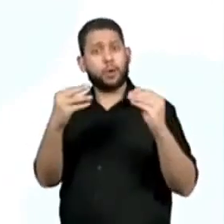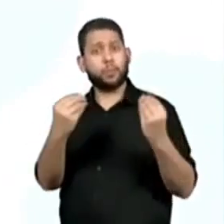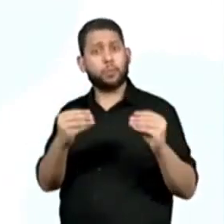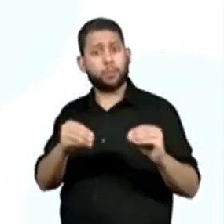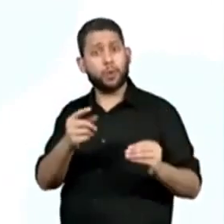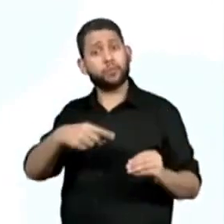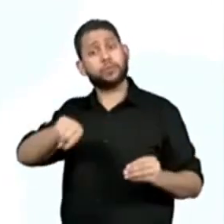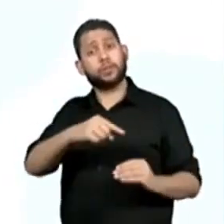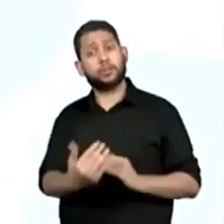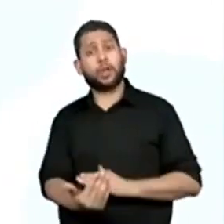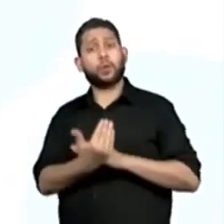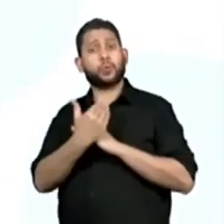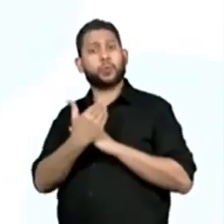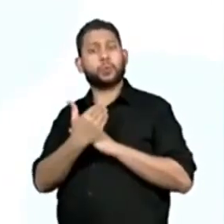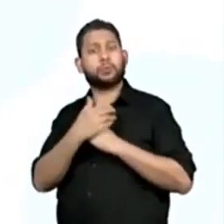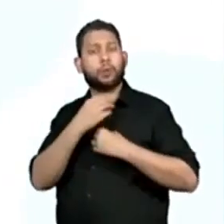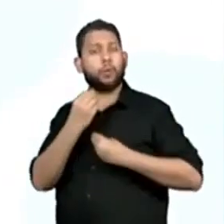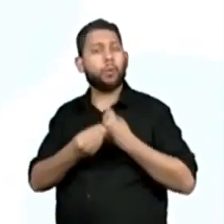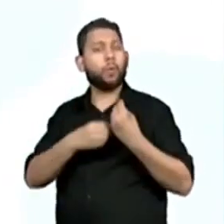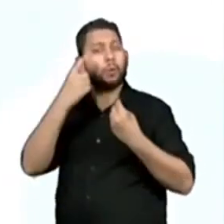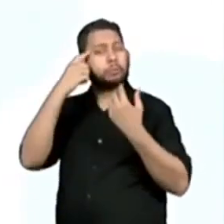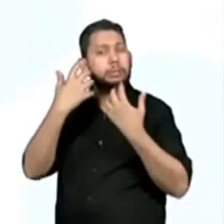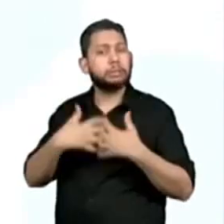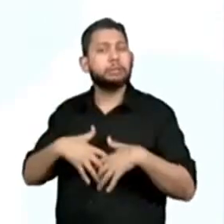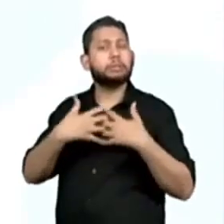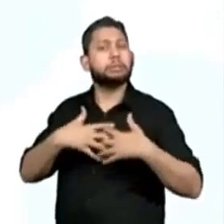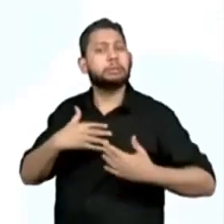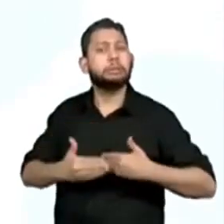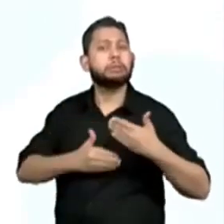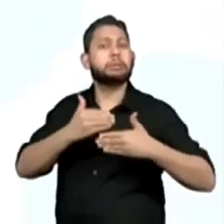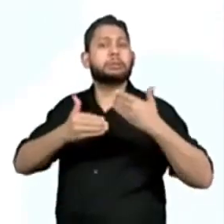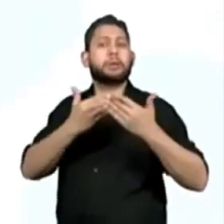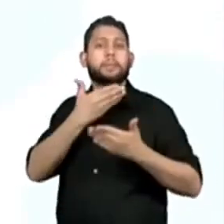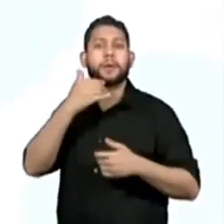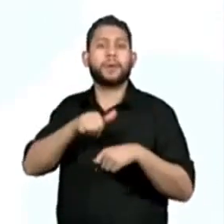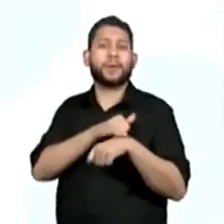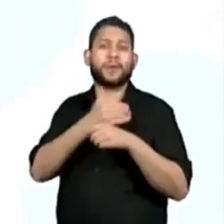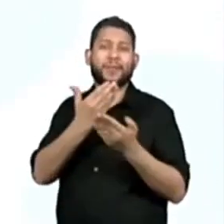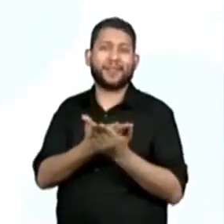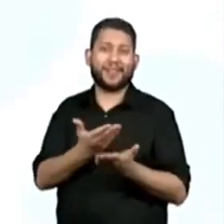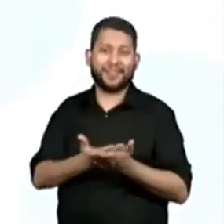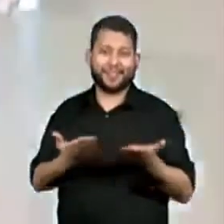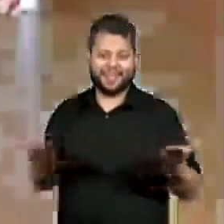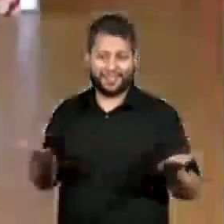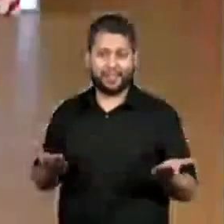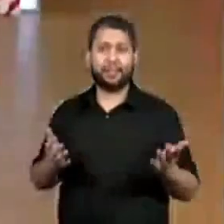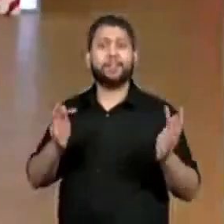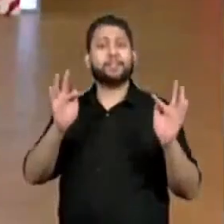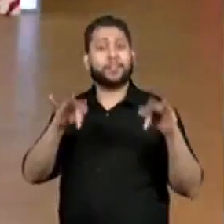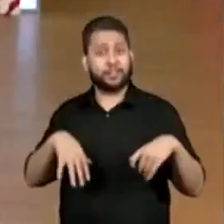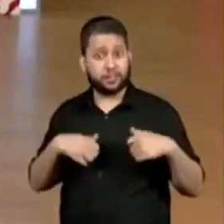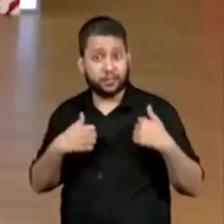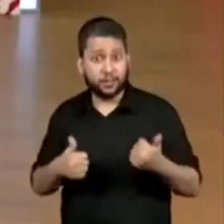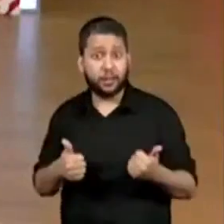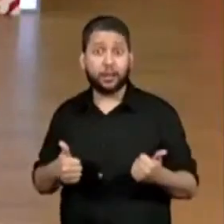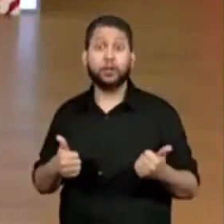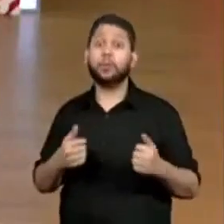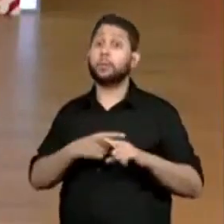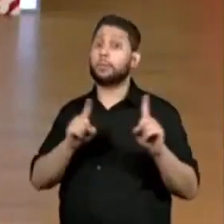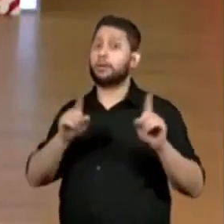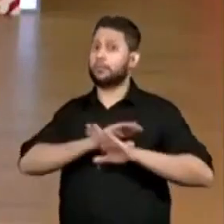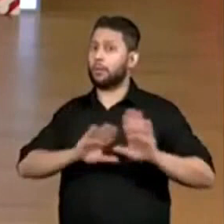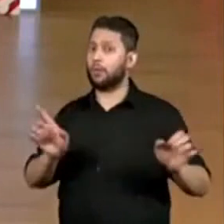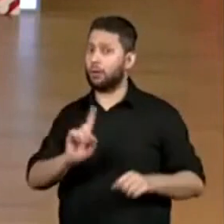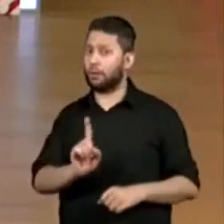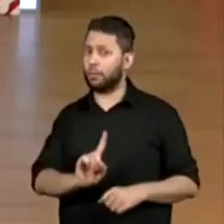não vocês nos ajudam a construir uma as nossas aulas e tal finalizando Estamos chegando ao fim mas